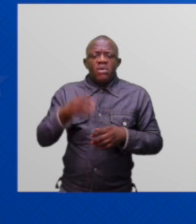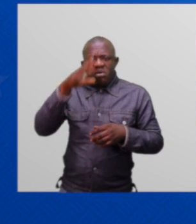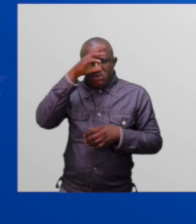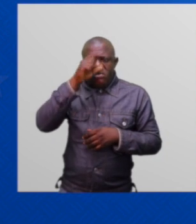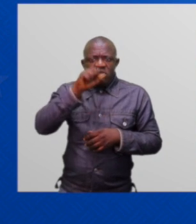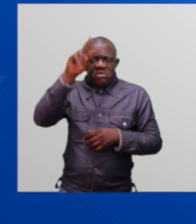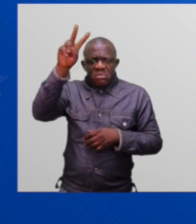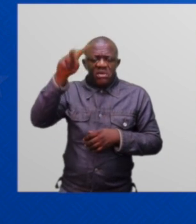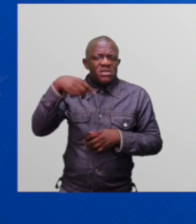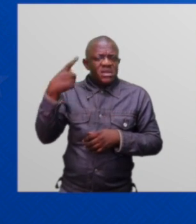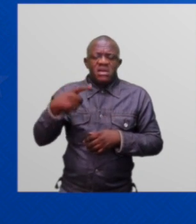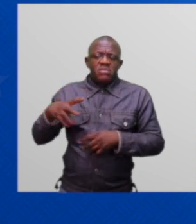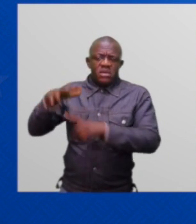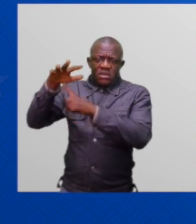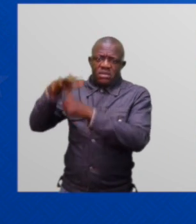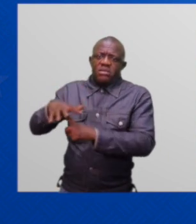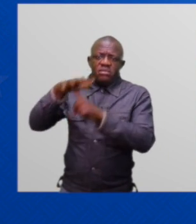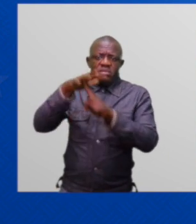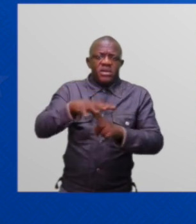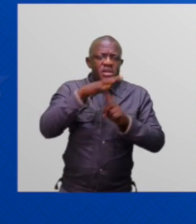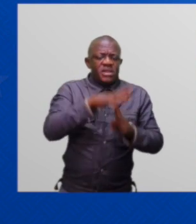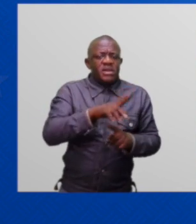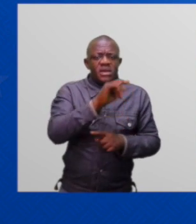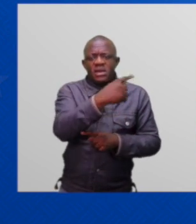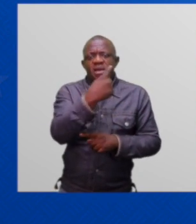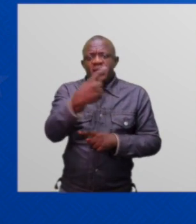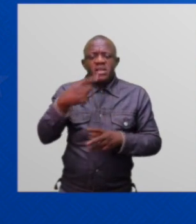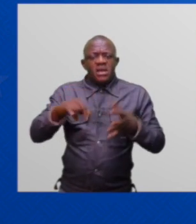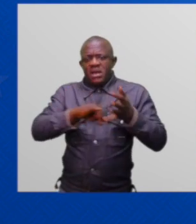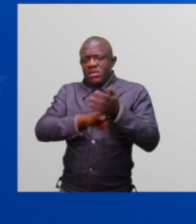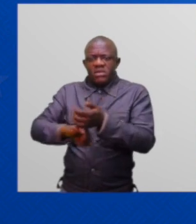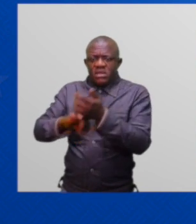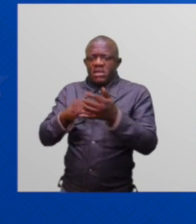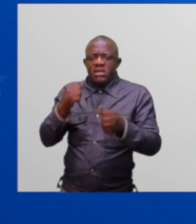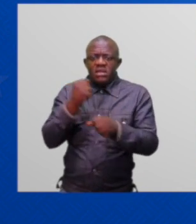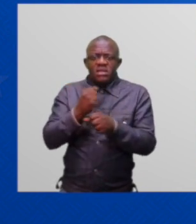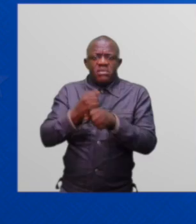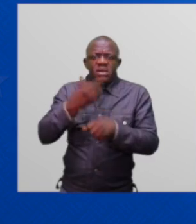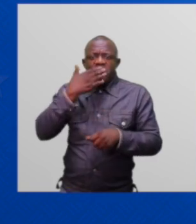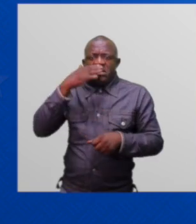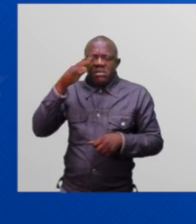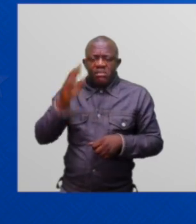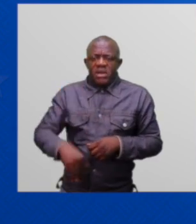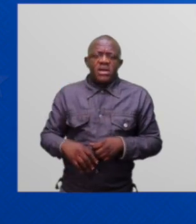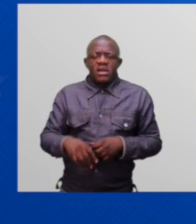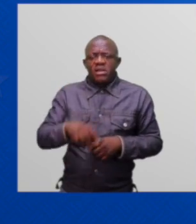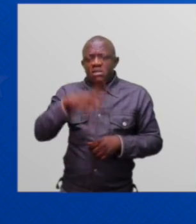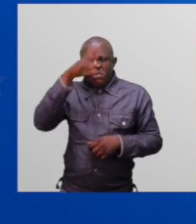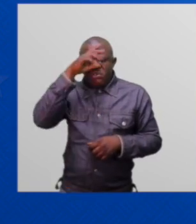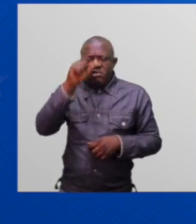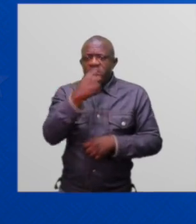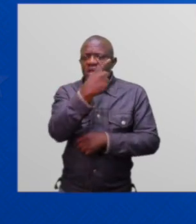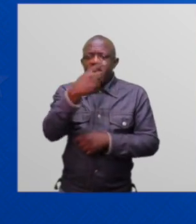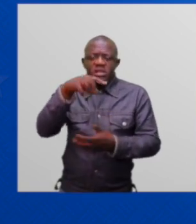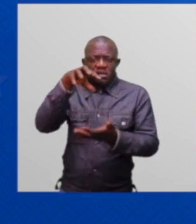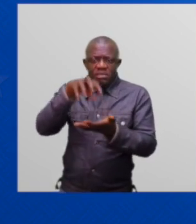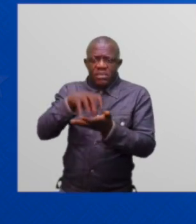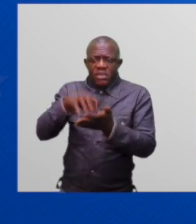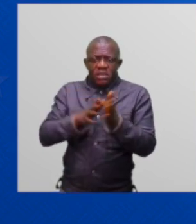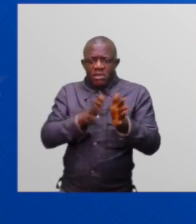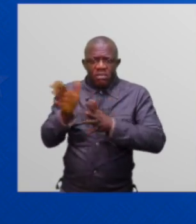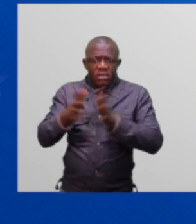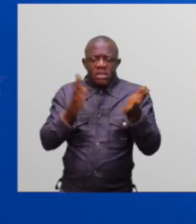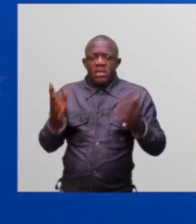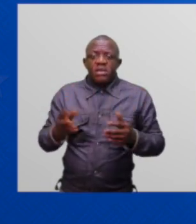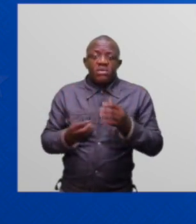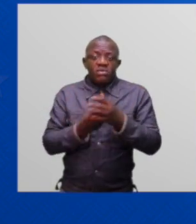sufocado pelo Estado autoritário através da sua subordenação às administrações municipais. Surgem